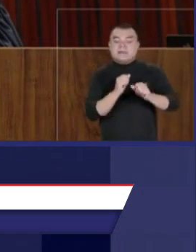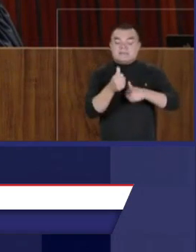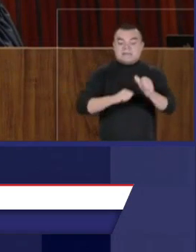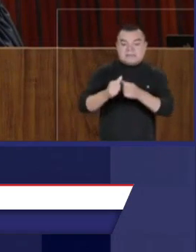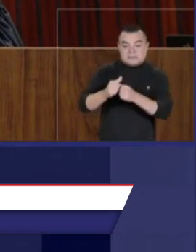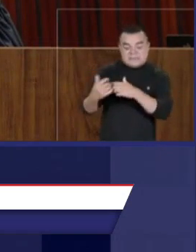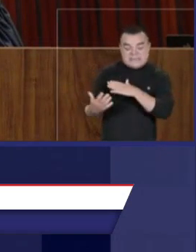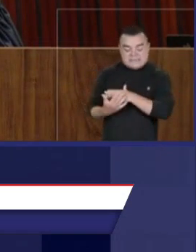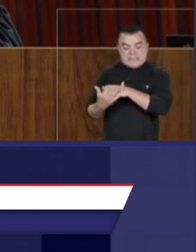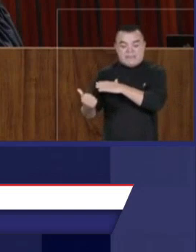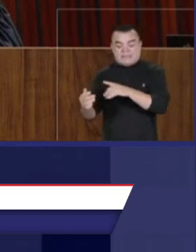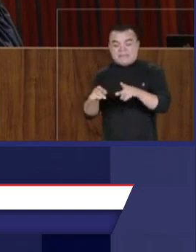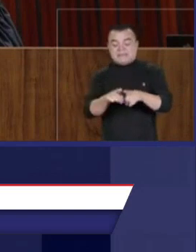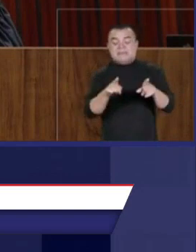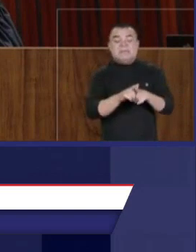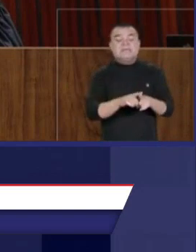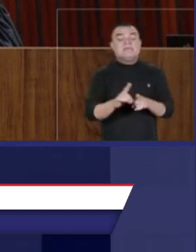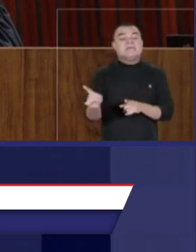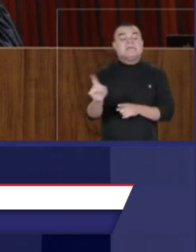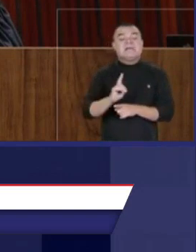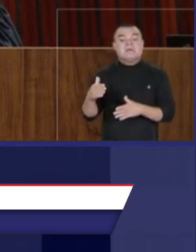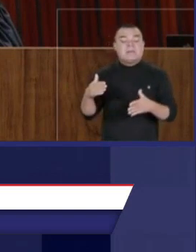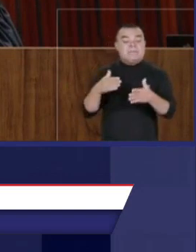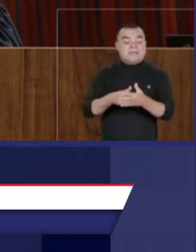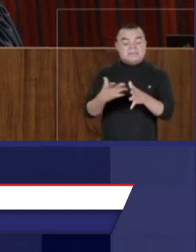de resumo do ministro Benedito Gonçalves. Na sequência, o